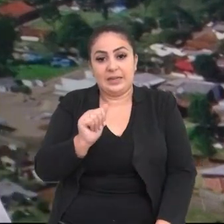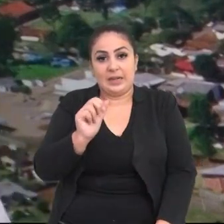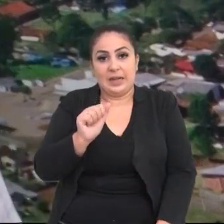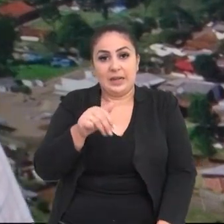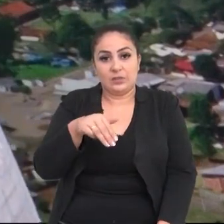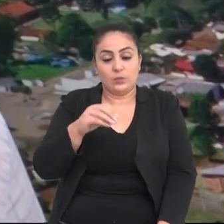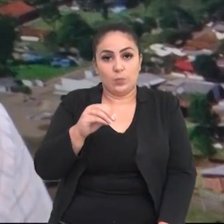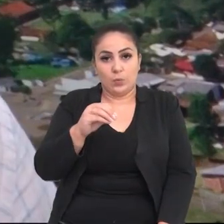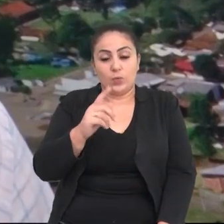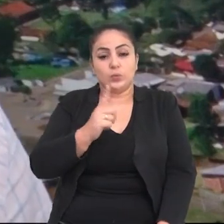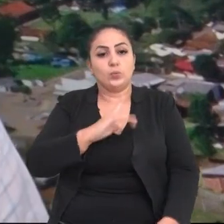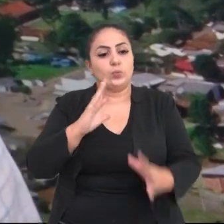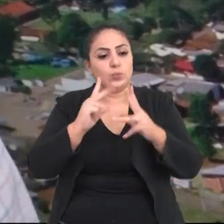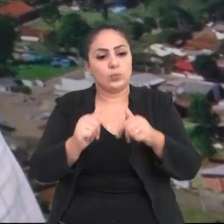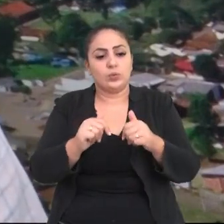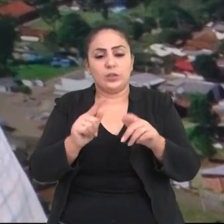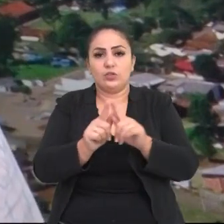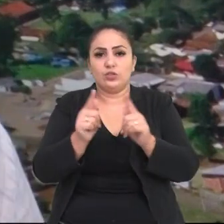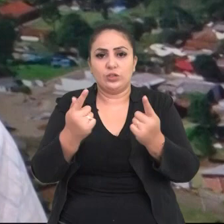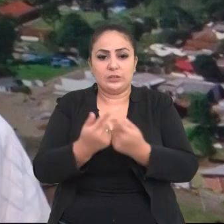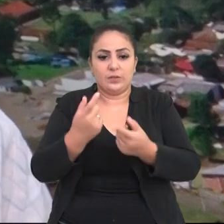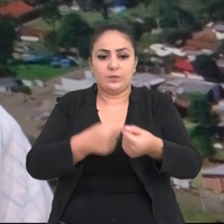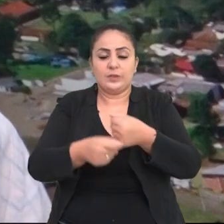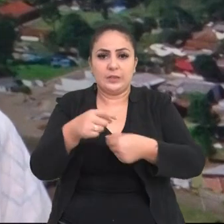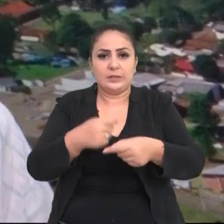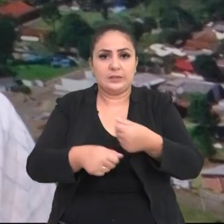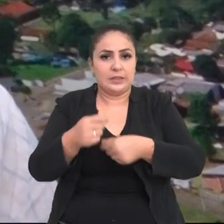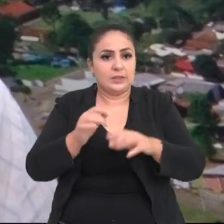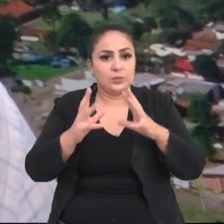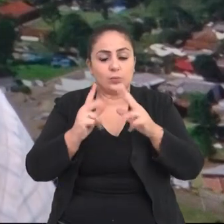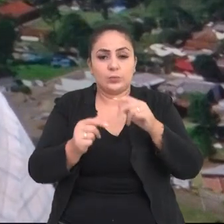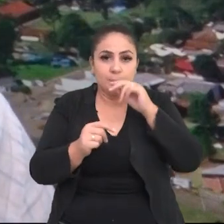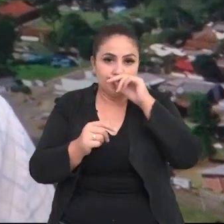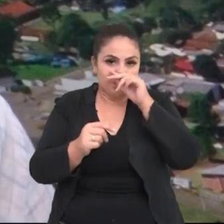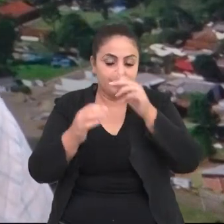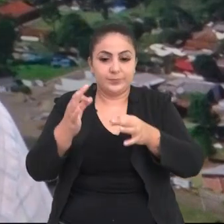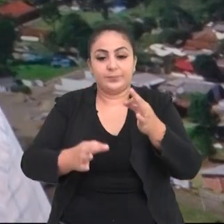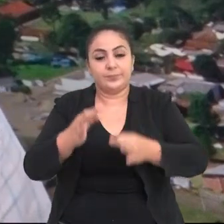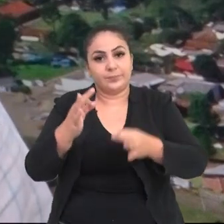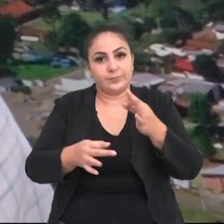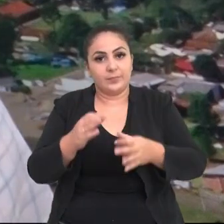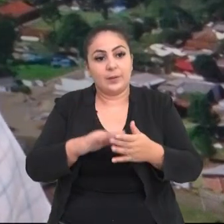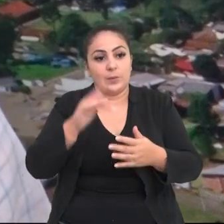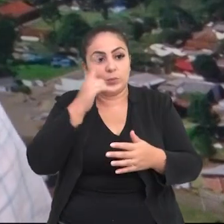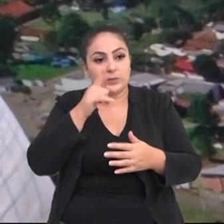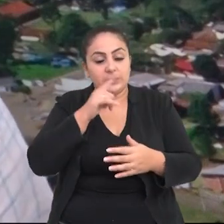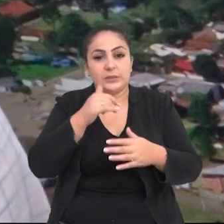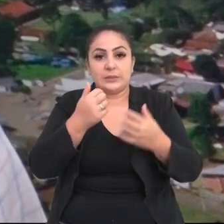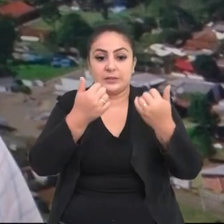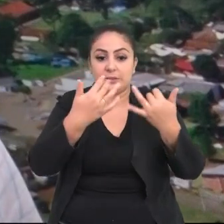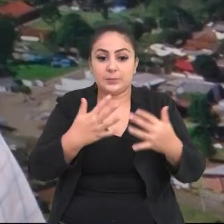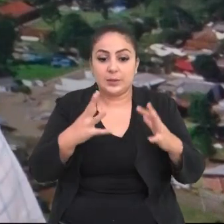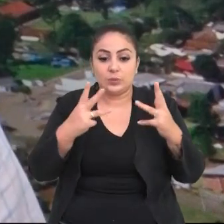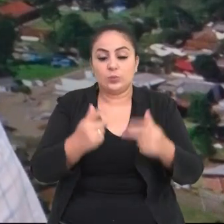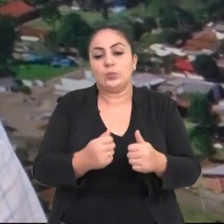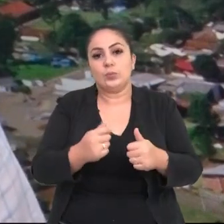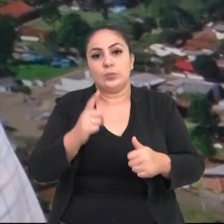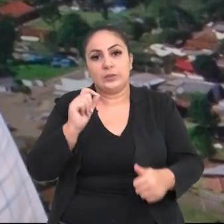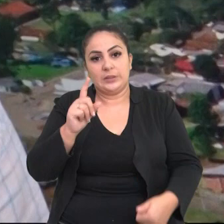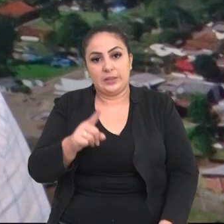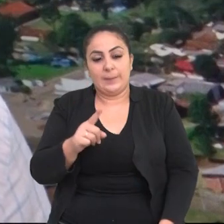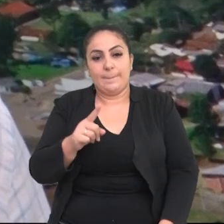sua diretoria comercial, gestão financeira, jurídico, para nos esclarecer